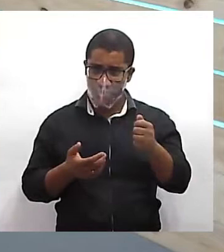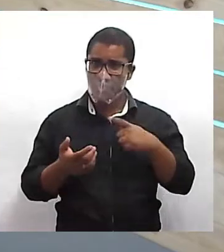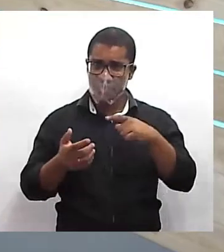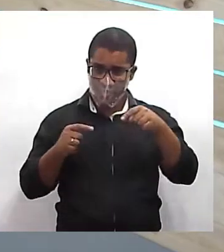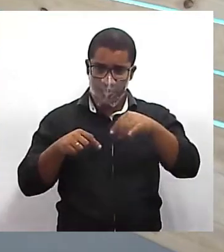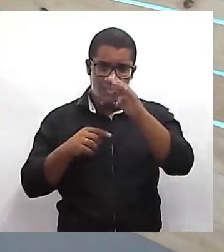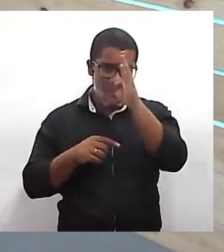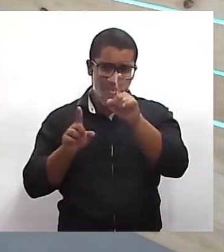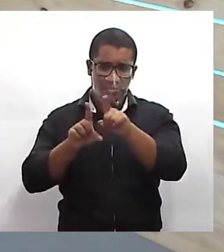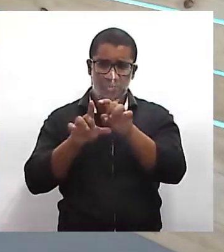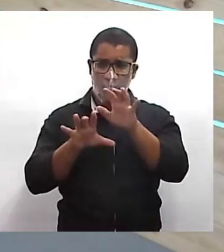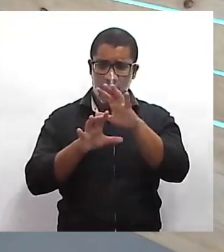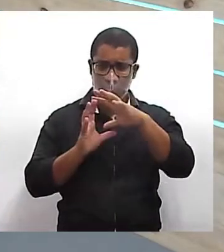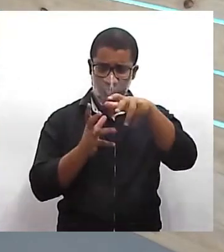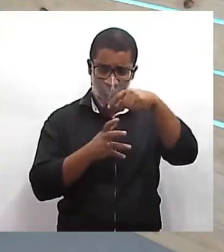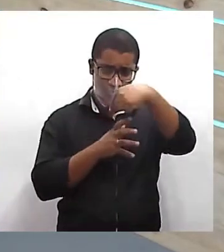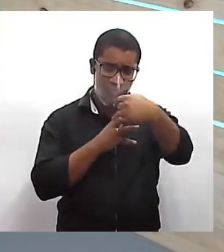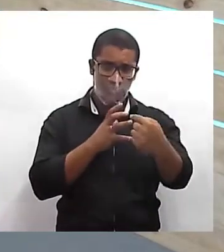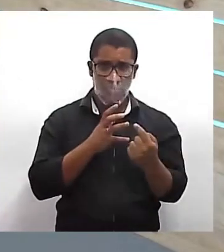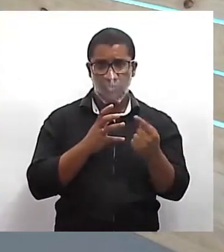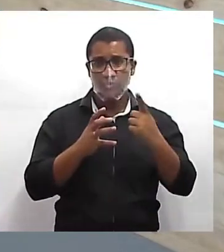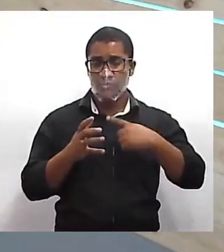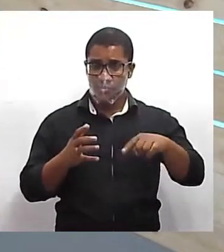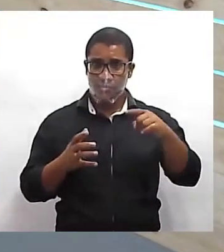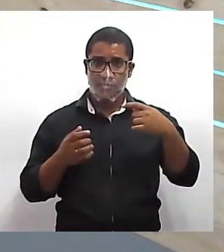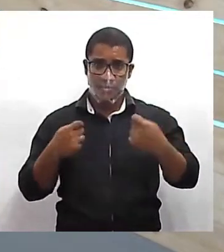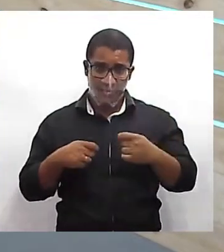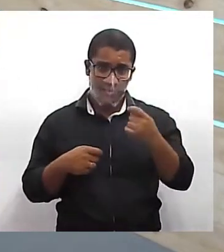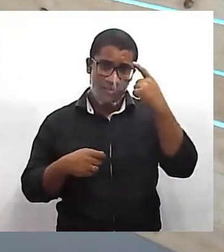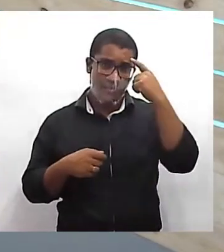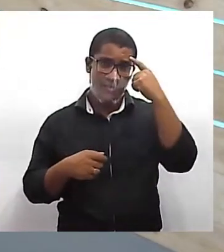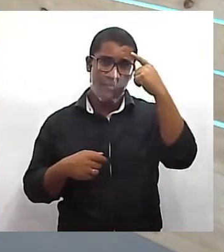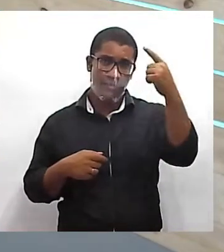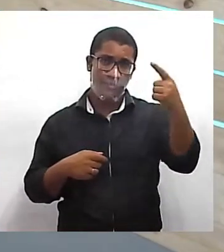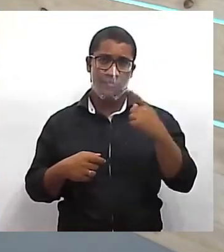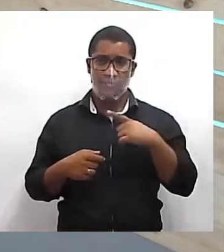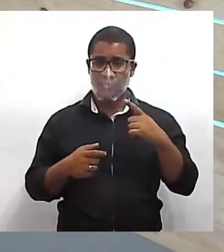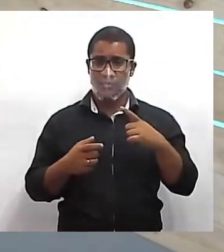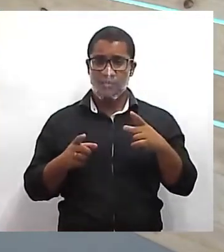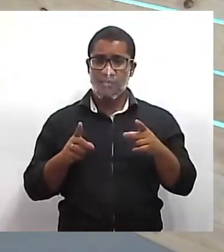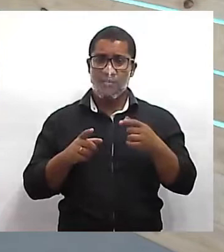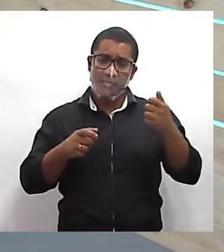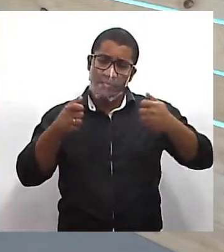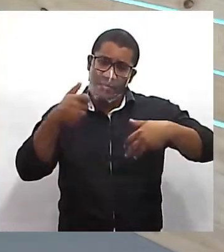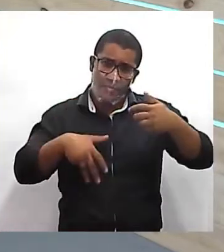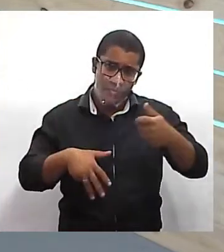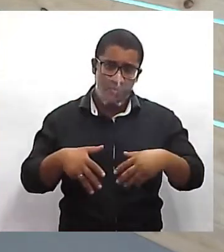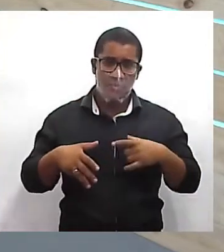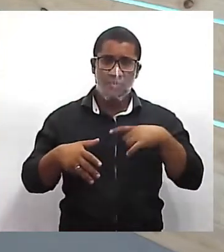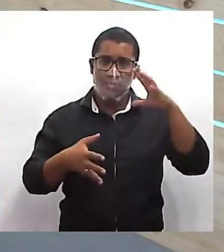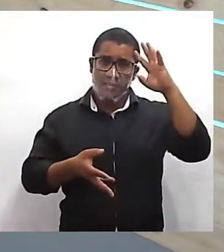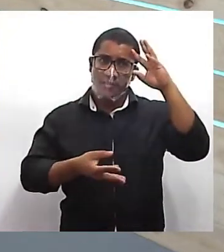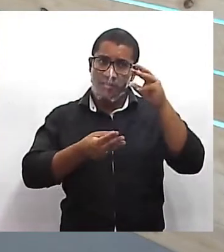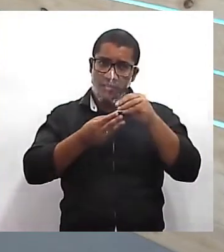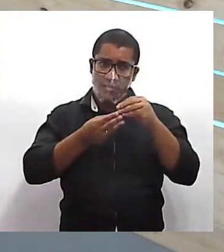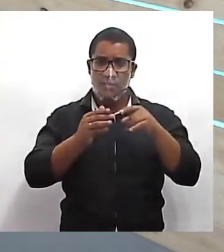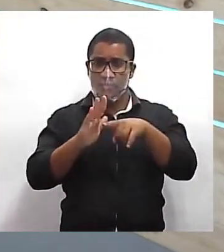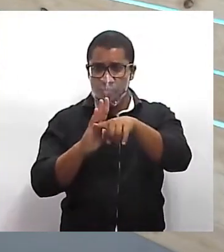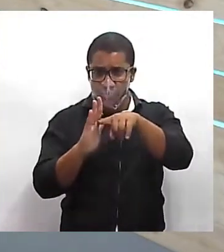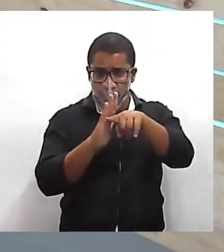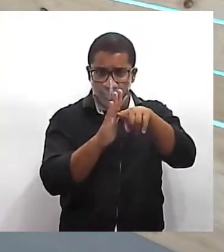do mundo. É um discurso que temos que levar adiante, o discurso da compreensão, da análise crítica,